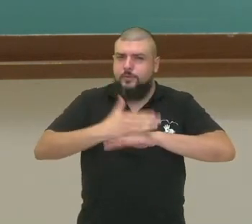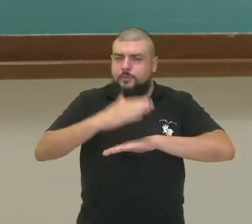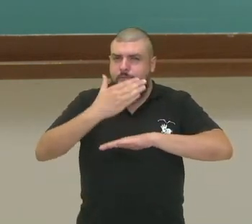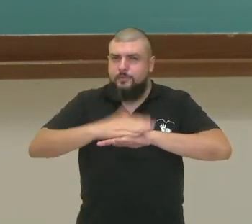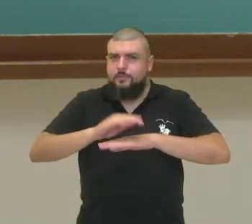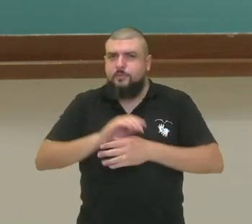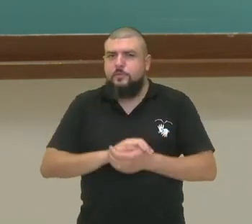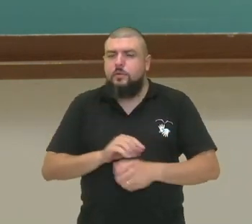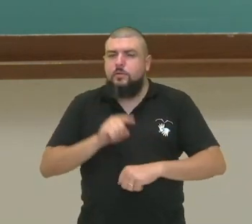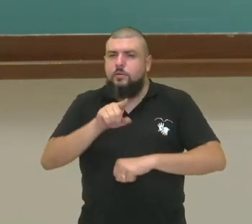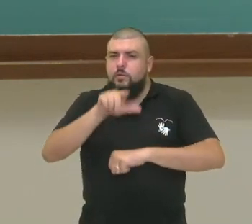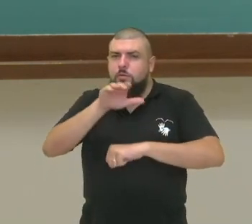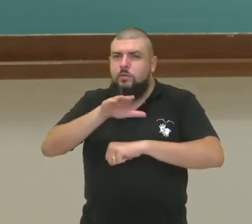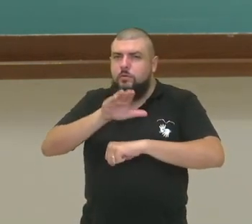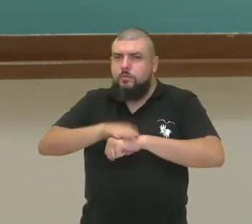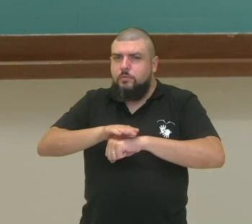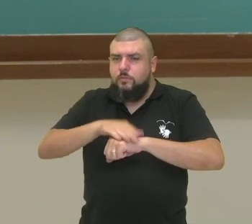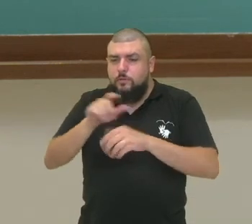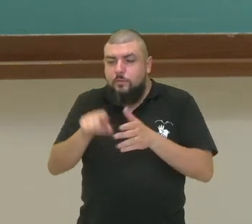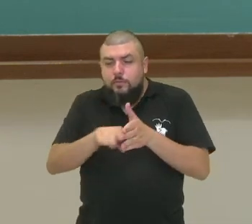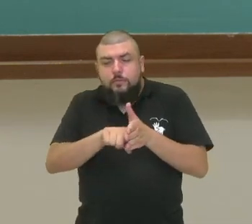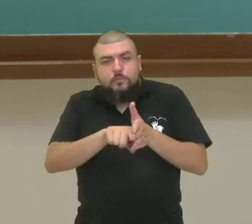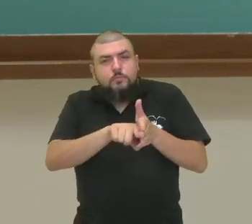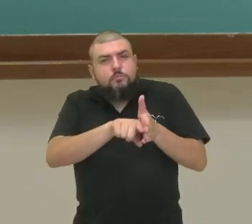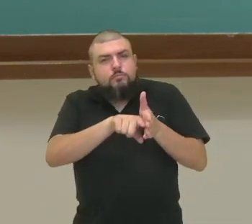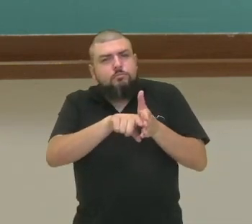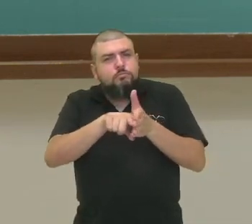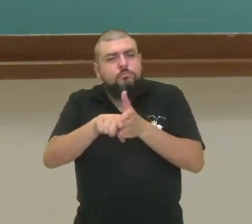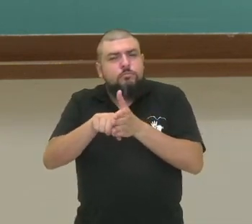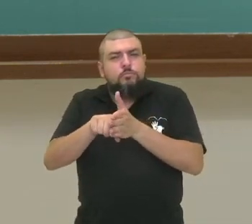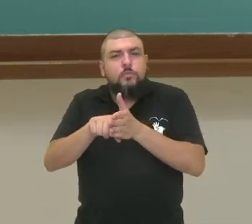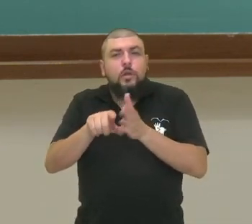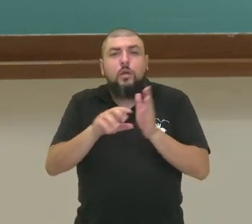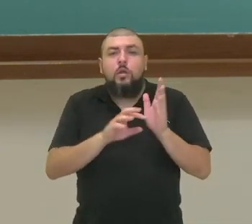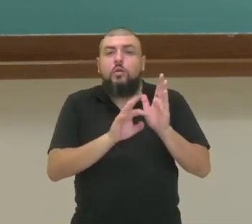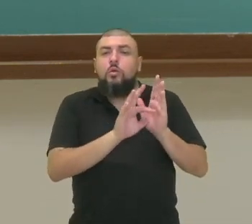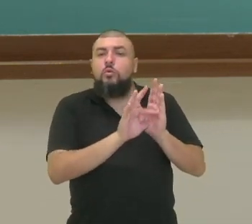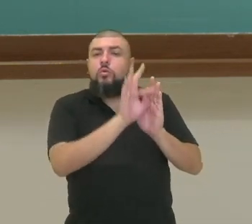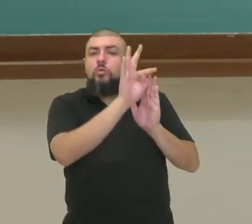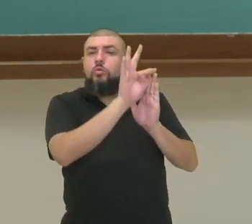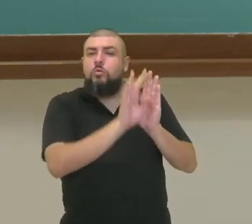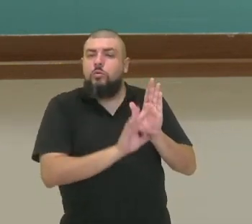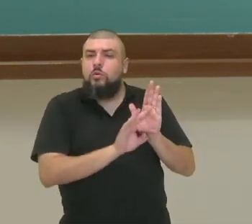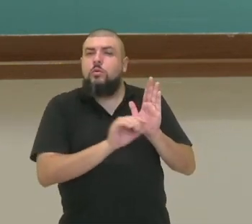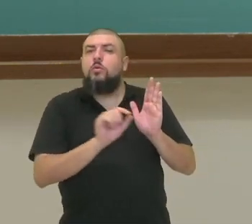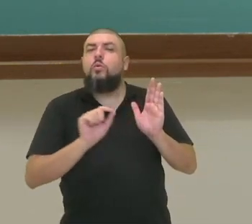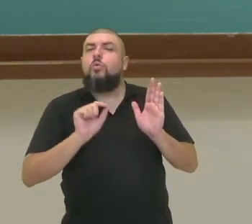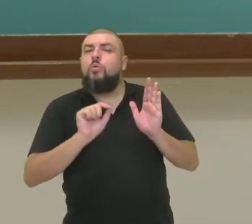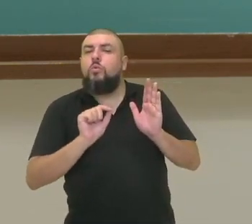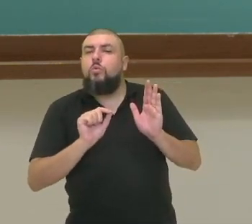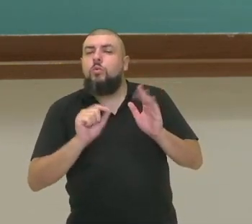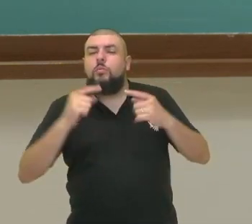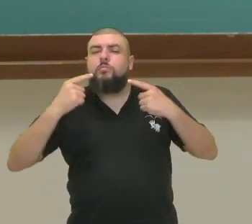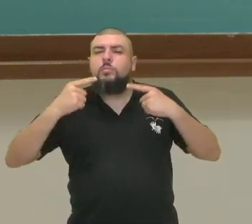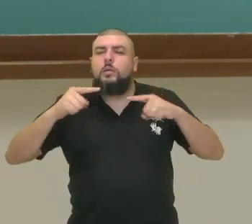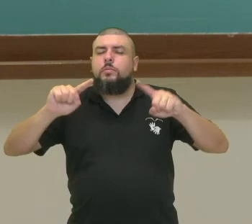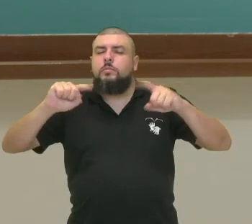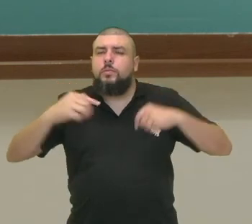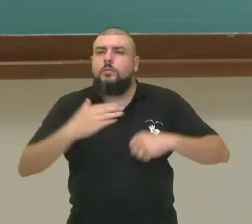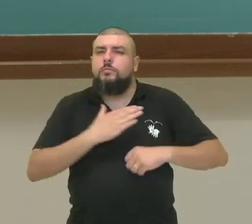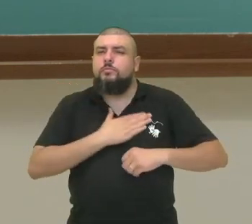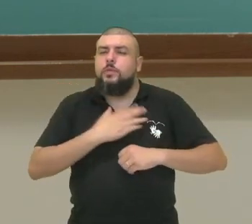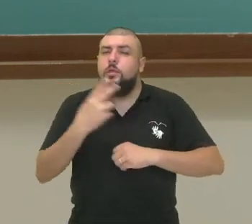Então agora eu quero que vocês pesquisem a letra do hino do seu município, tá? Então veja